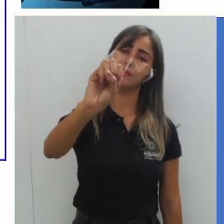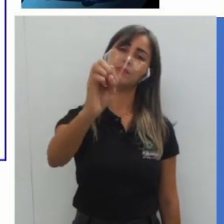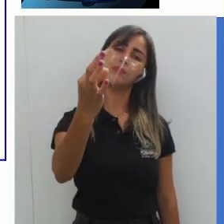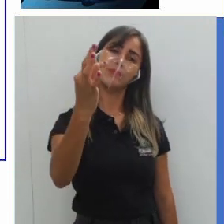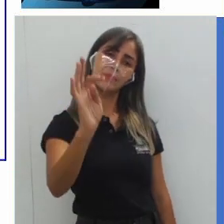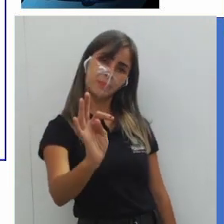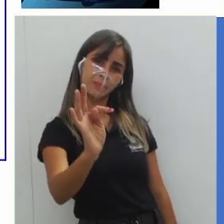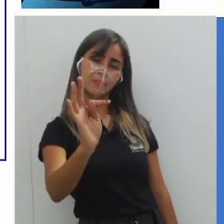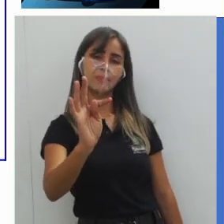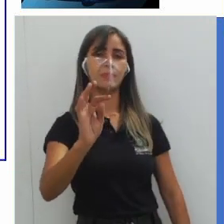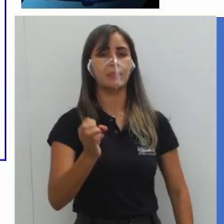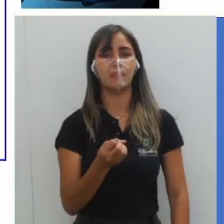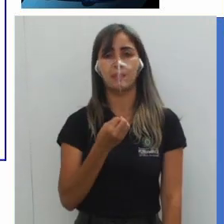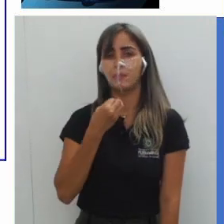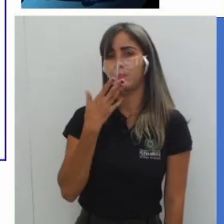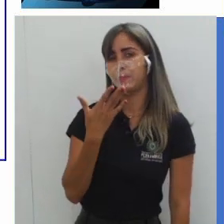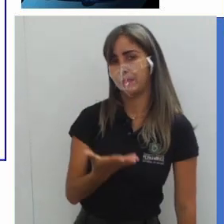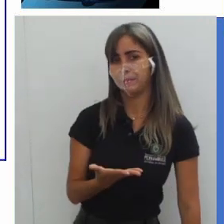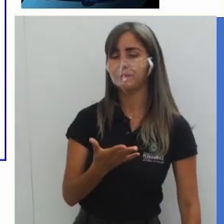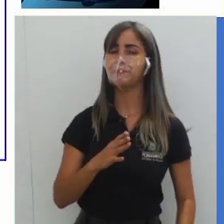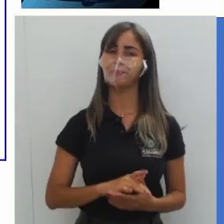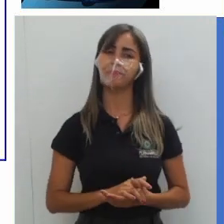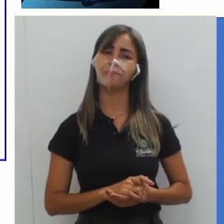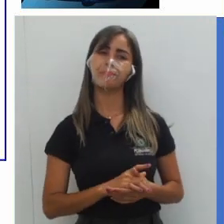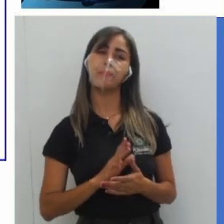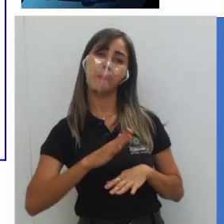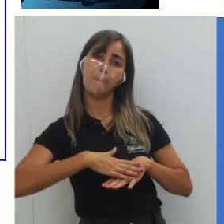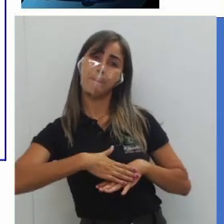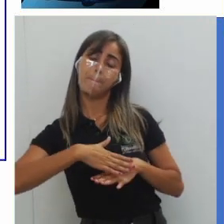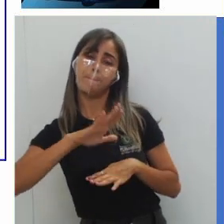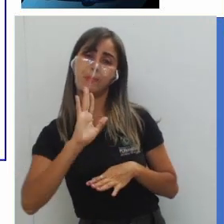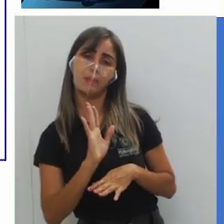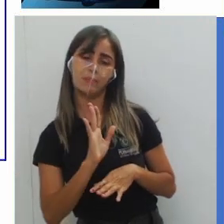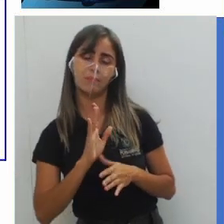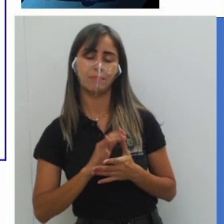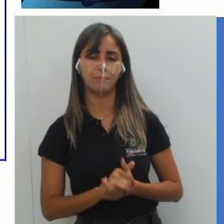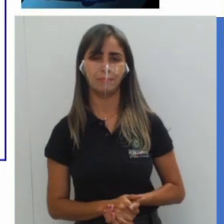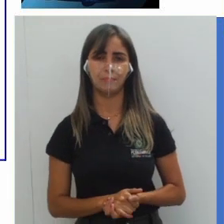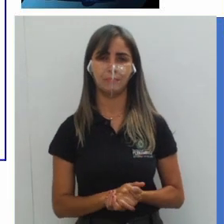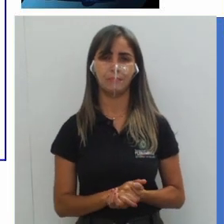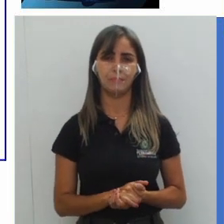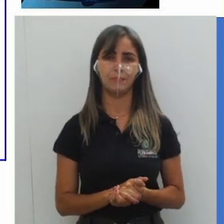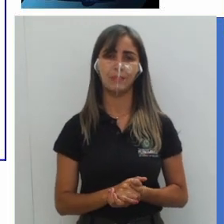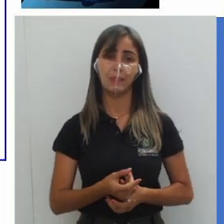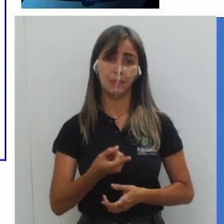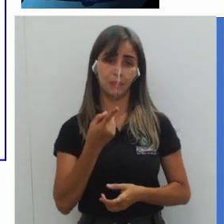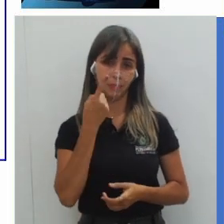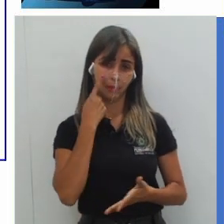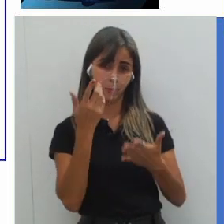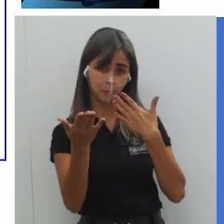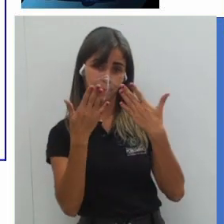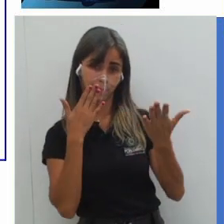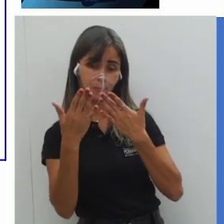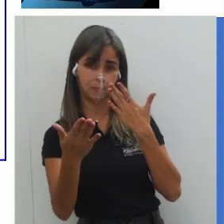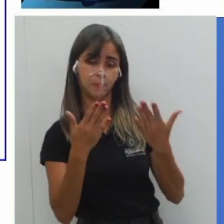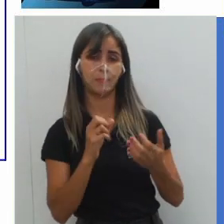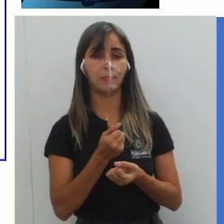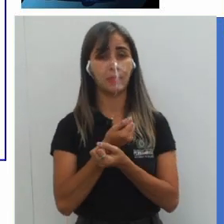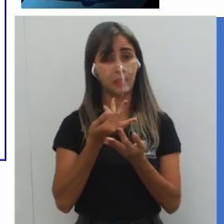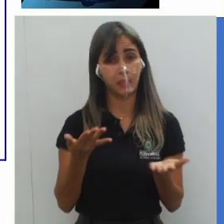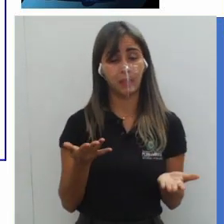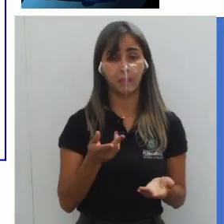must, que seria bem mais do que a coisa que a gente vai